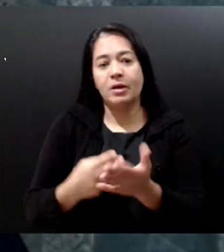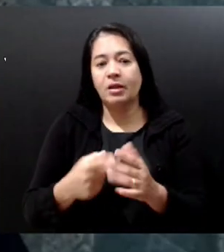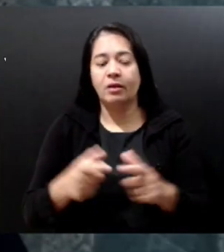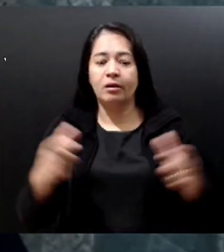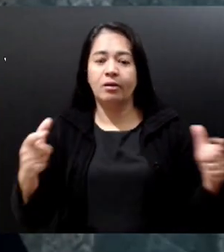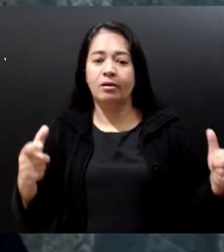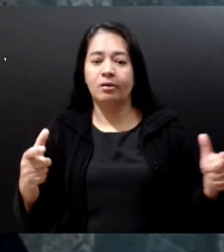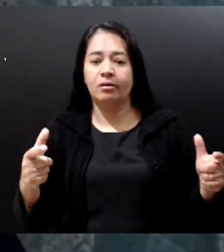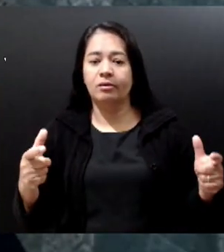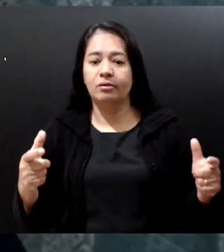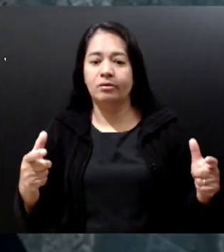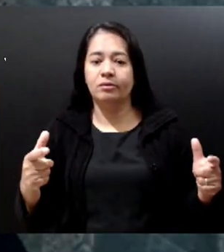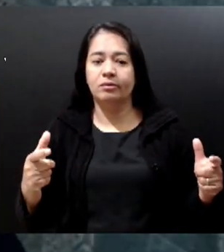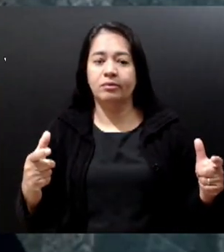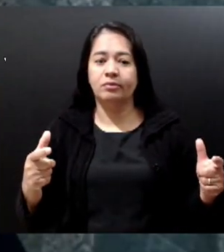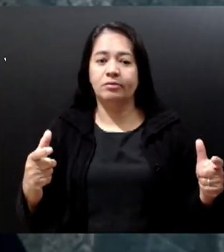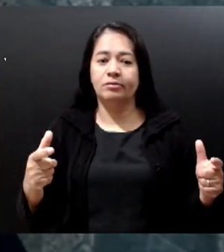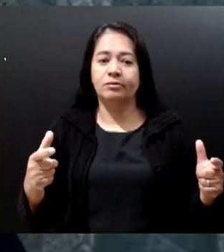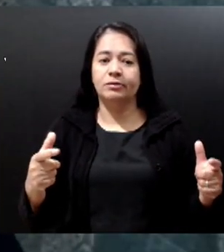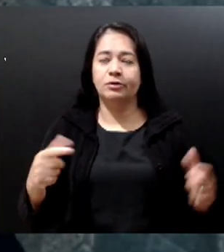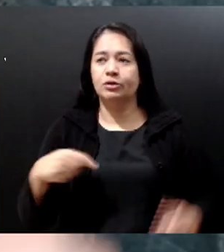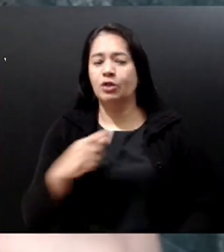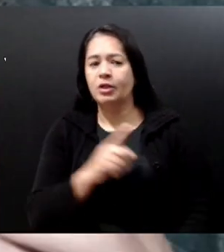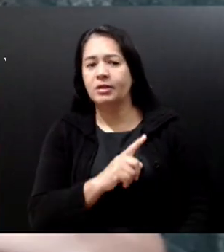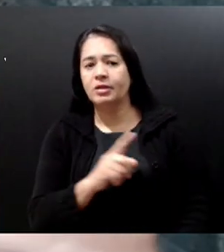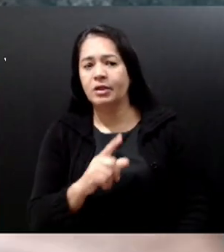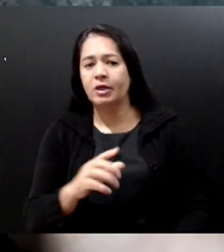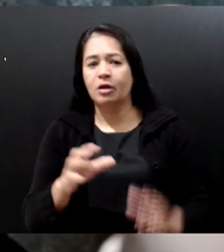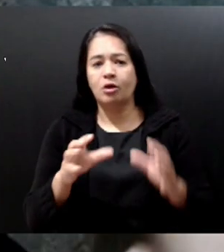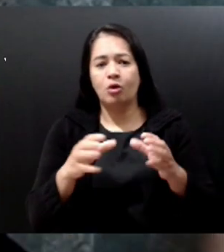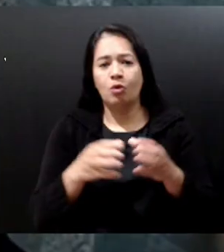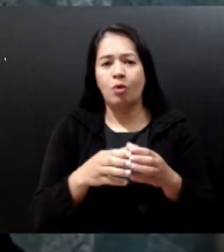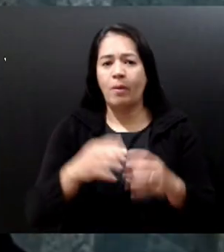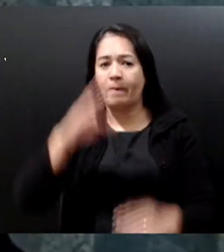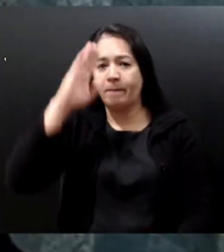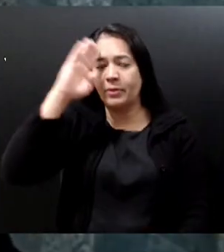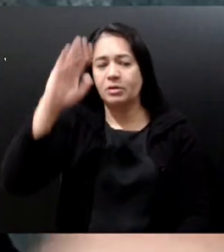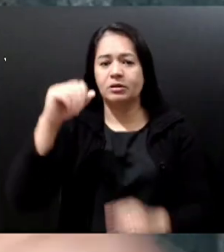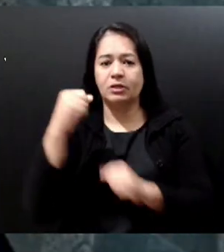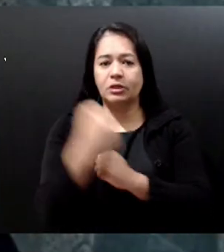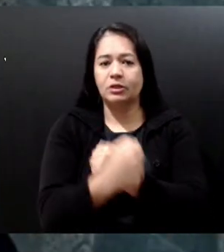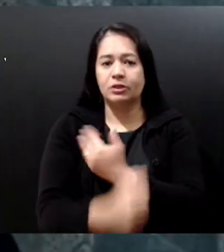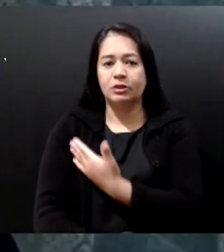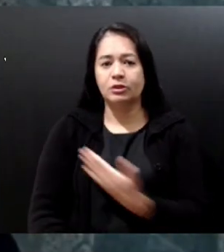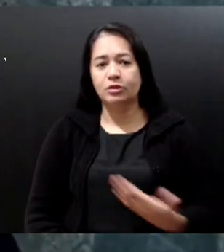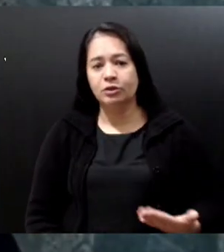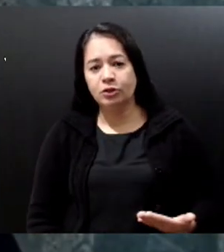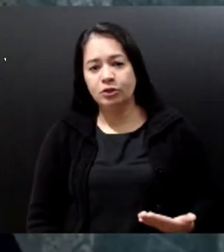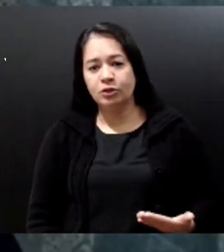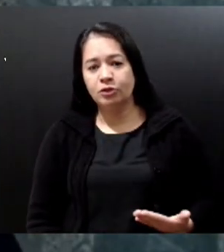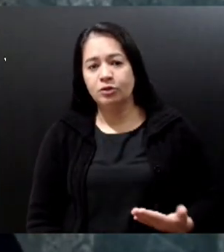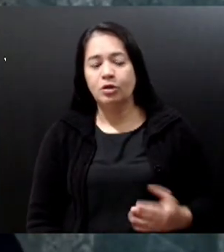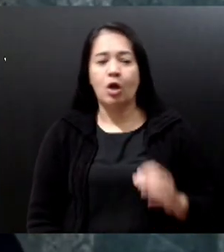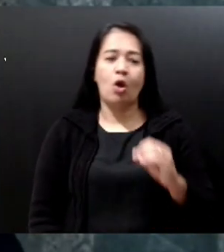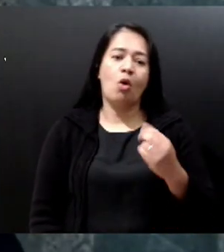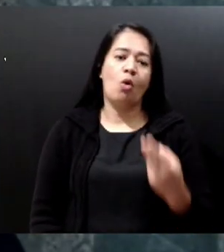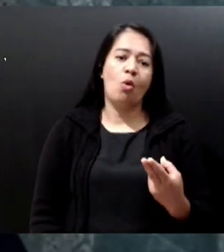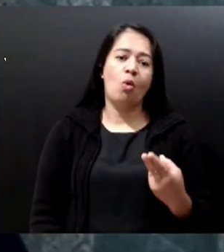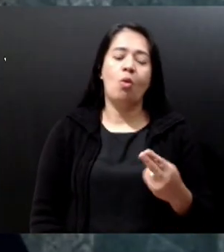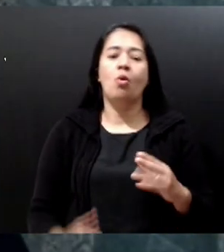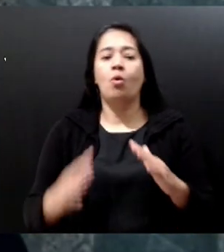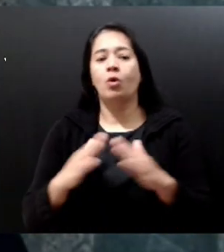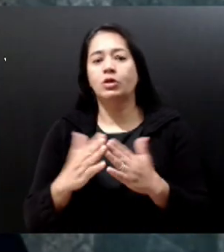tem mutirões, principalmente da Defensoria Pública, convênios com escola pública, para tentar colocar o nome do